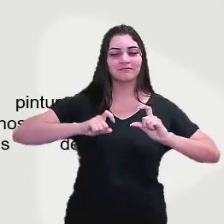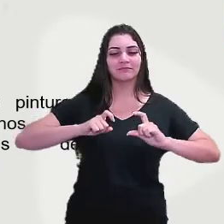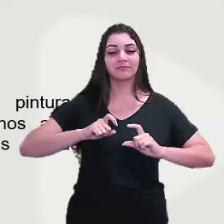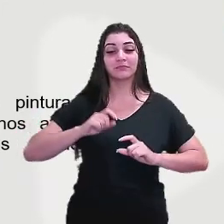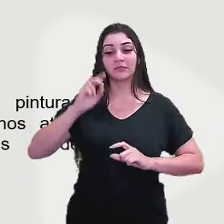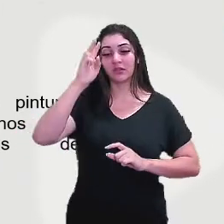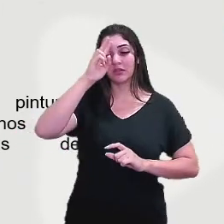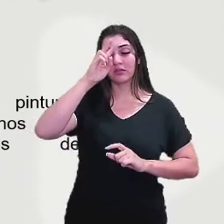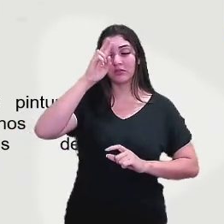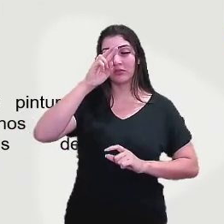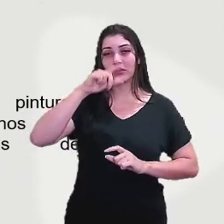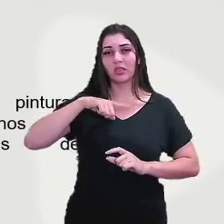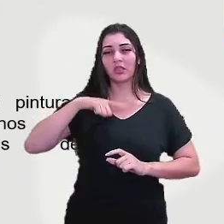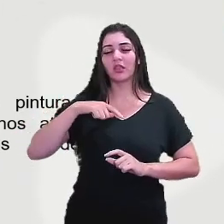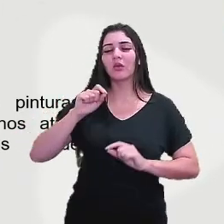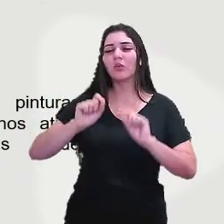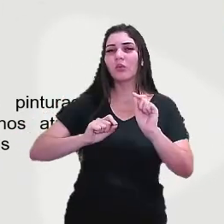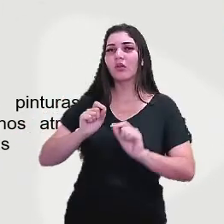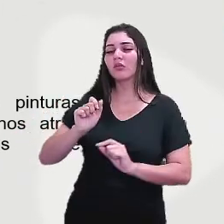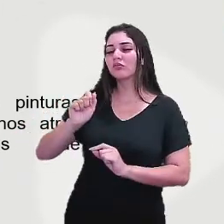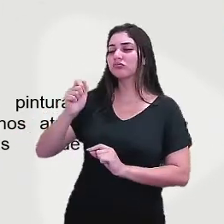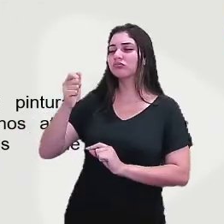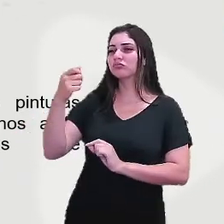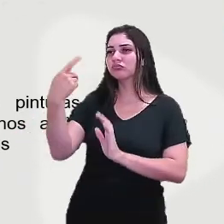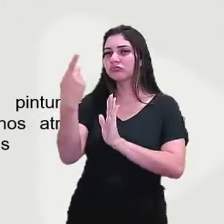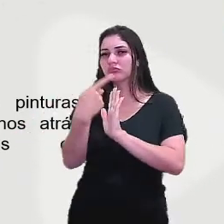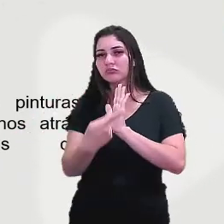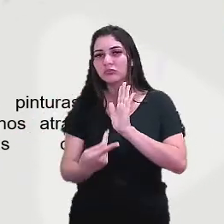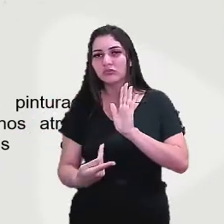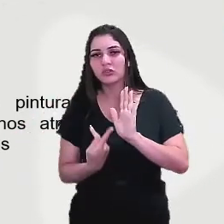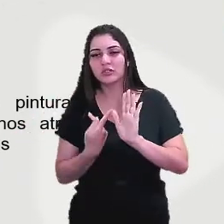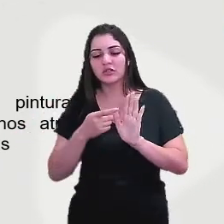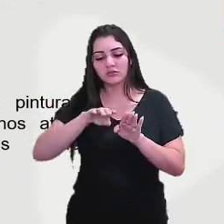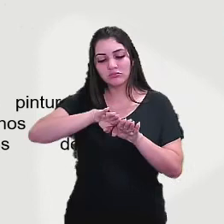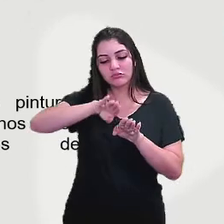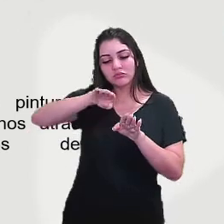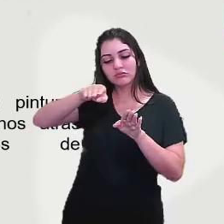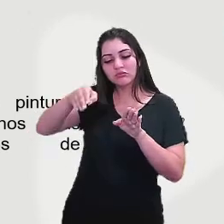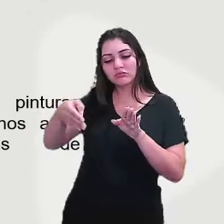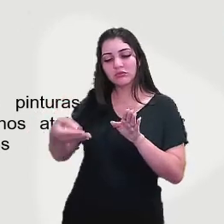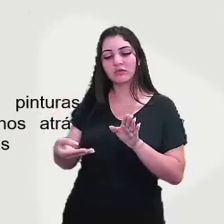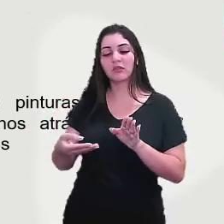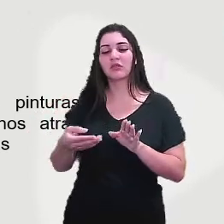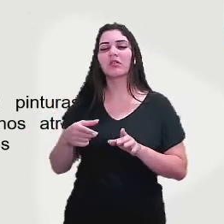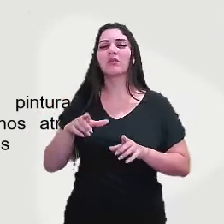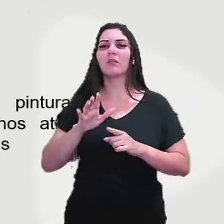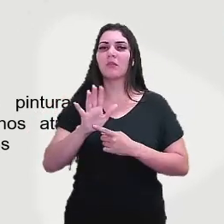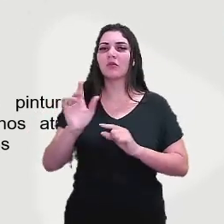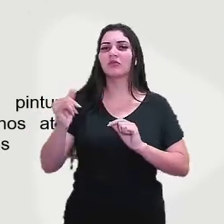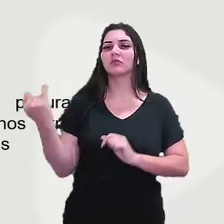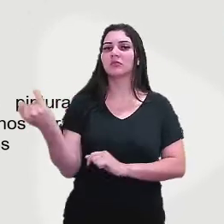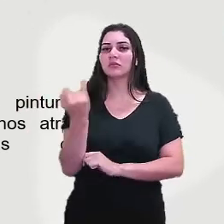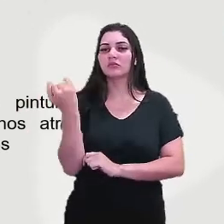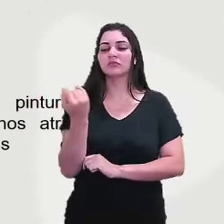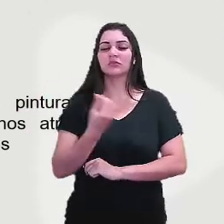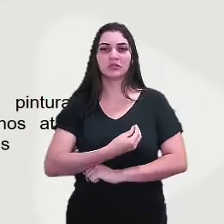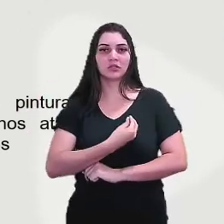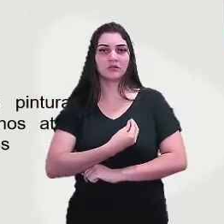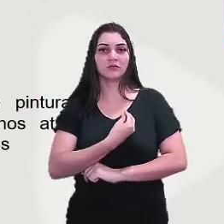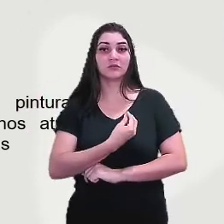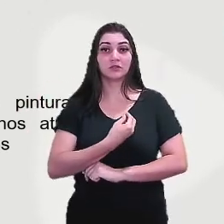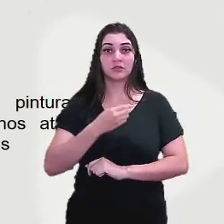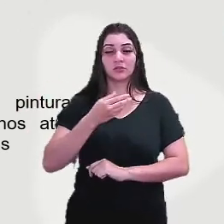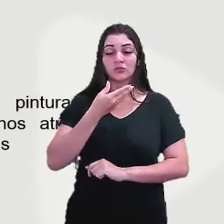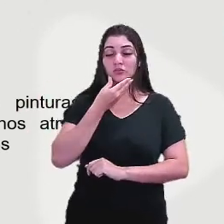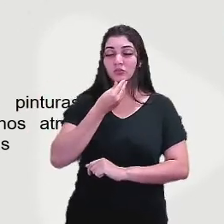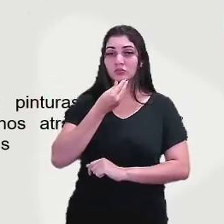os desenhos primitivos nas cavernas já apontam essa importância na vida dos homens. A gente pode analisar essa figura que